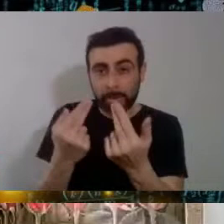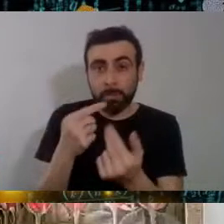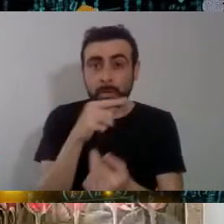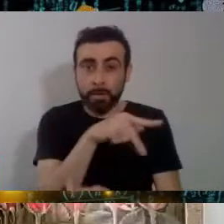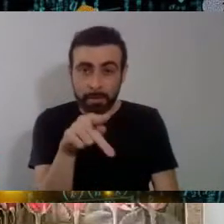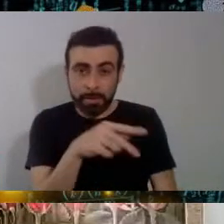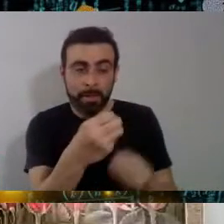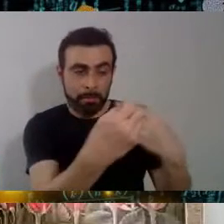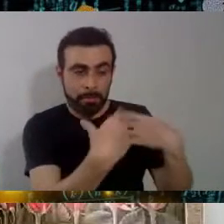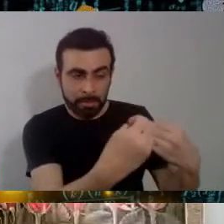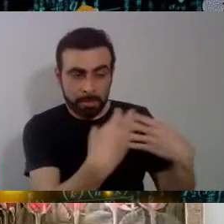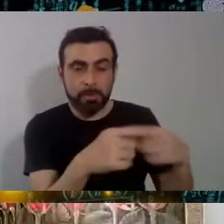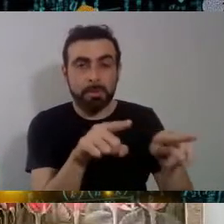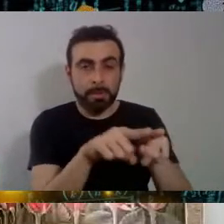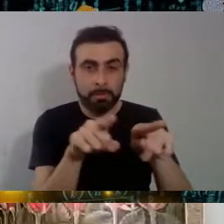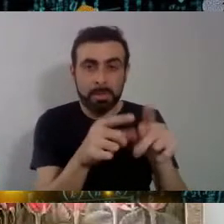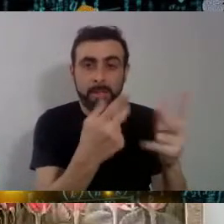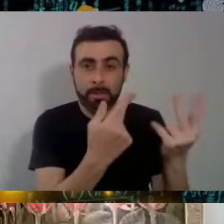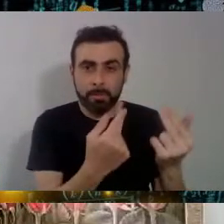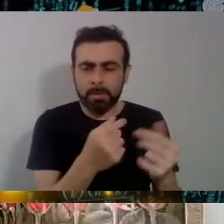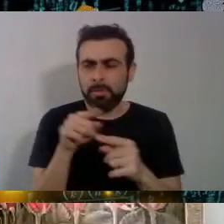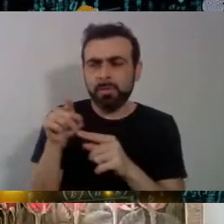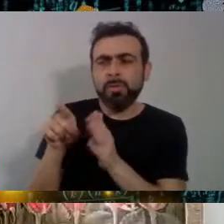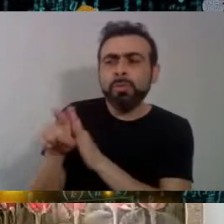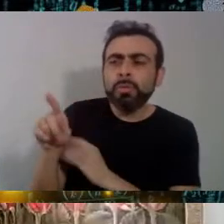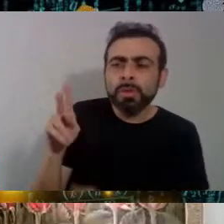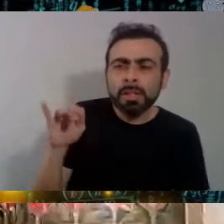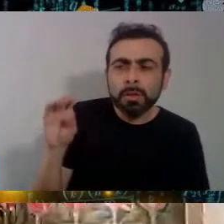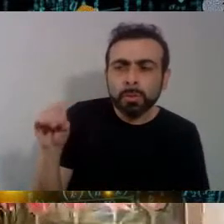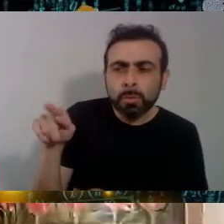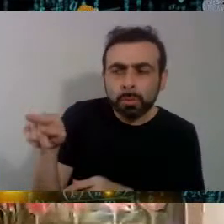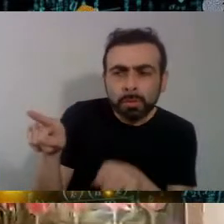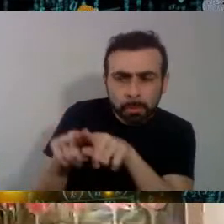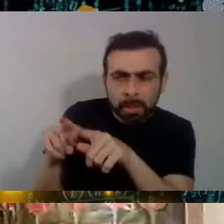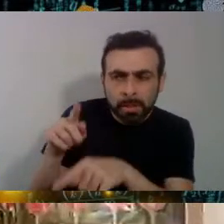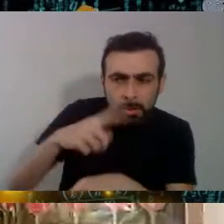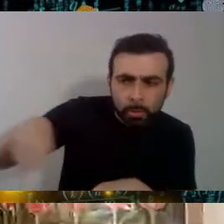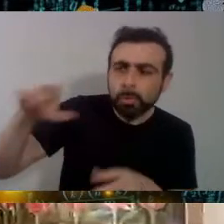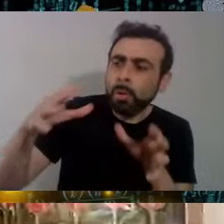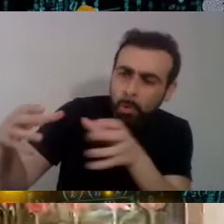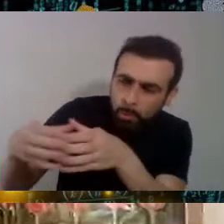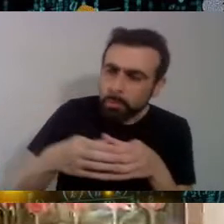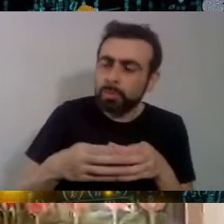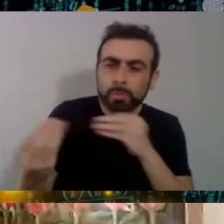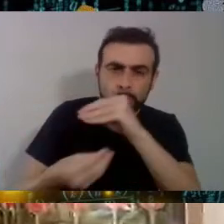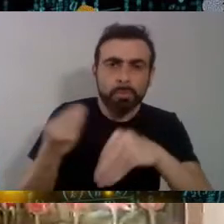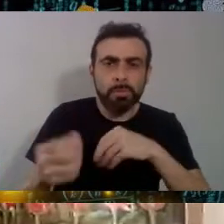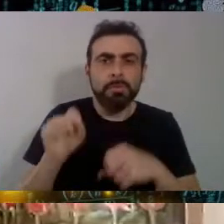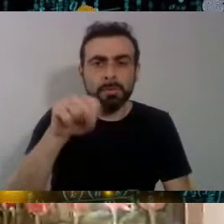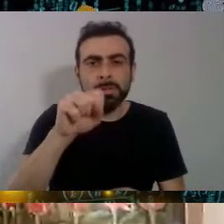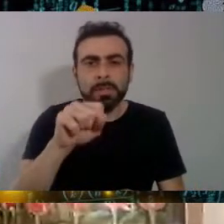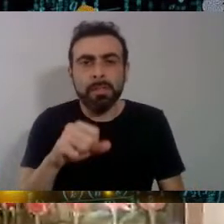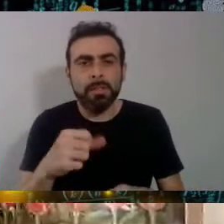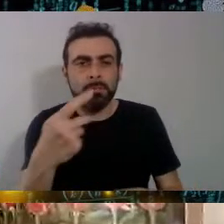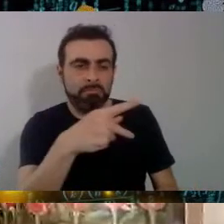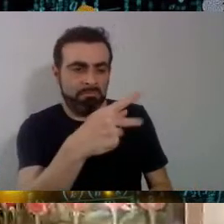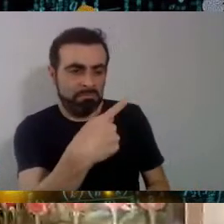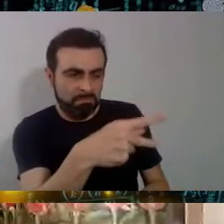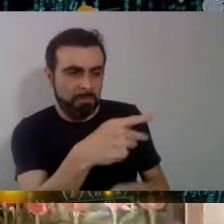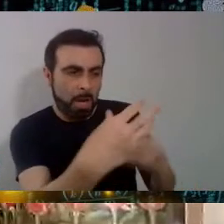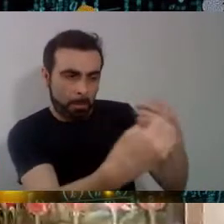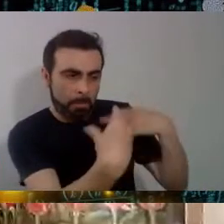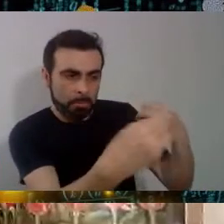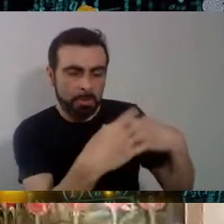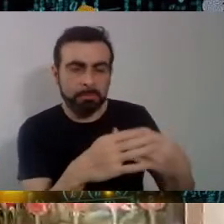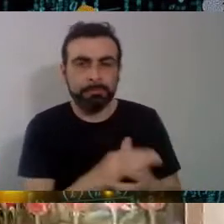professor também. Também, Kiko também. Também ou não? Kiko também, foi tudo junto. Foi. É, foi sua professora também, né, Kiko?